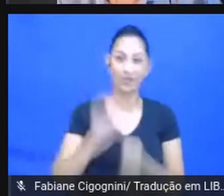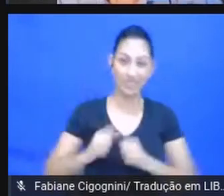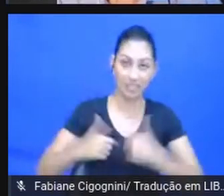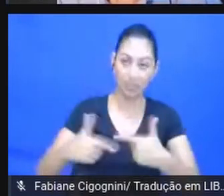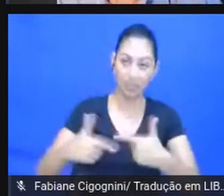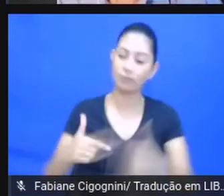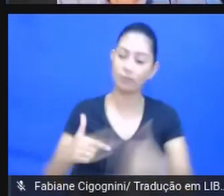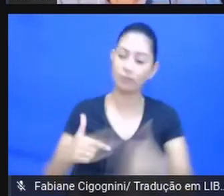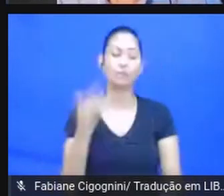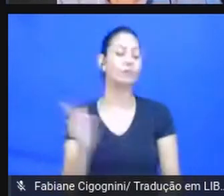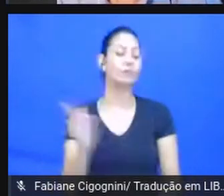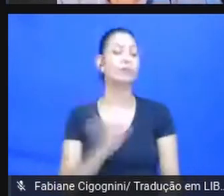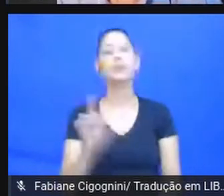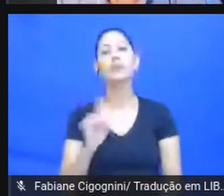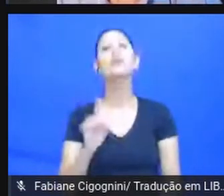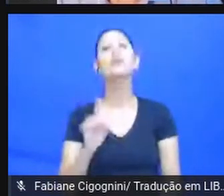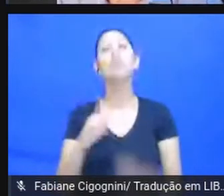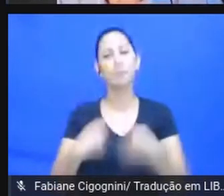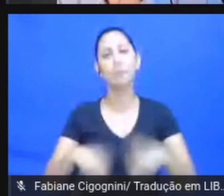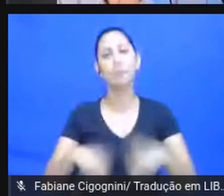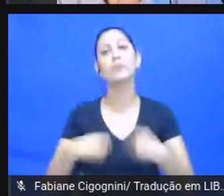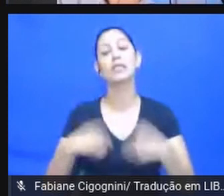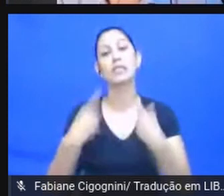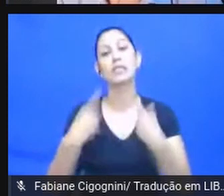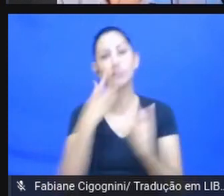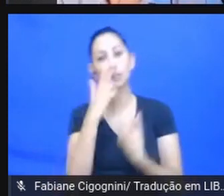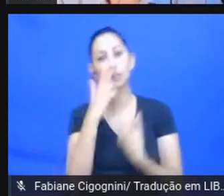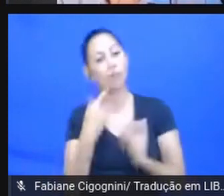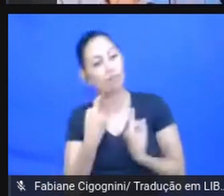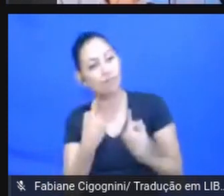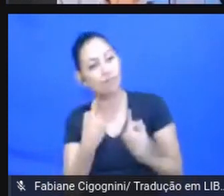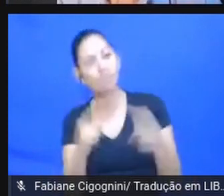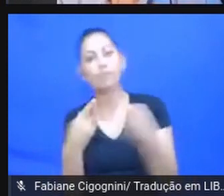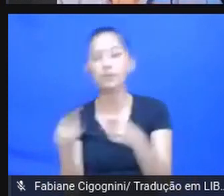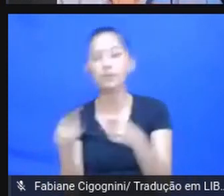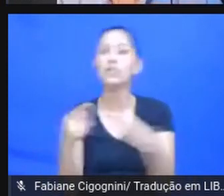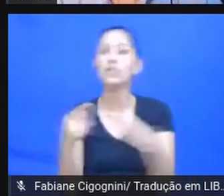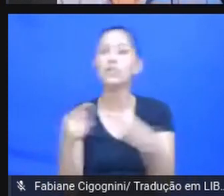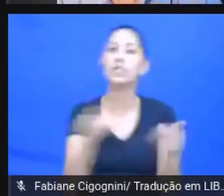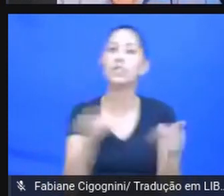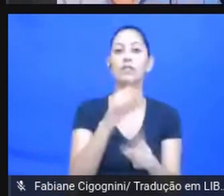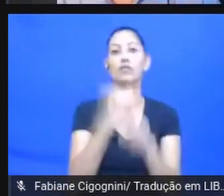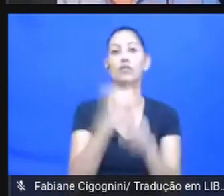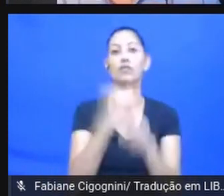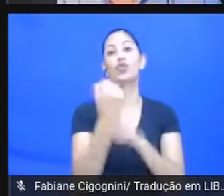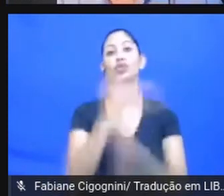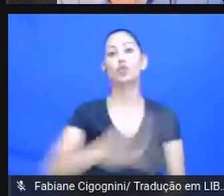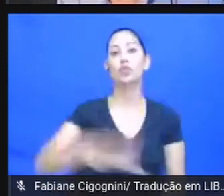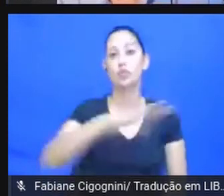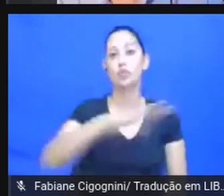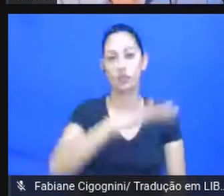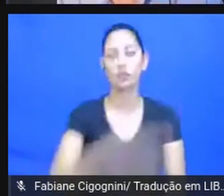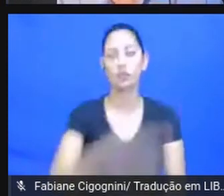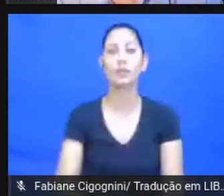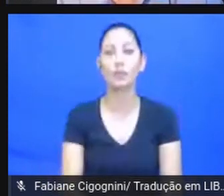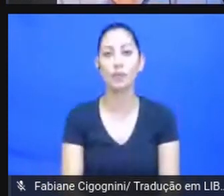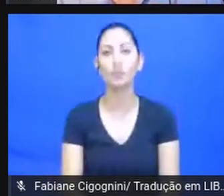tempo esse é o nosso grande desafio, de atender a todos. O papel dos